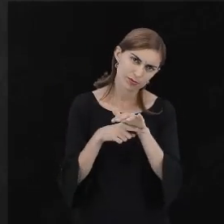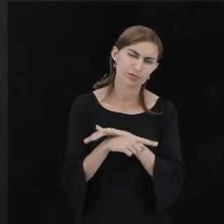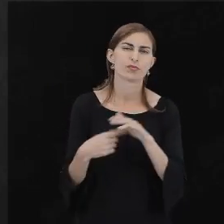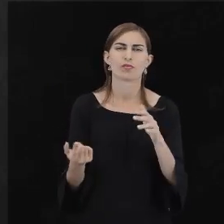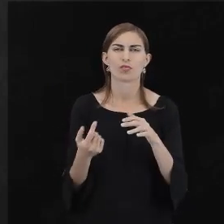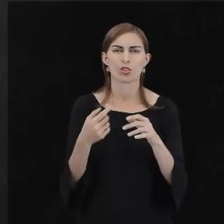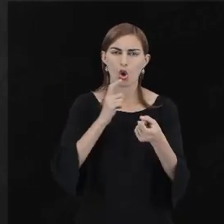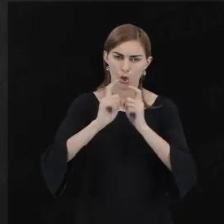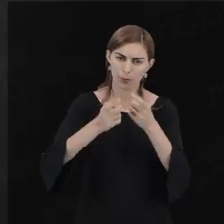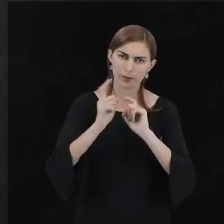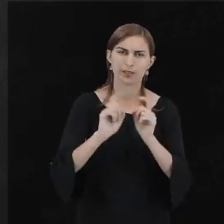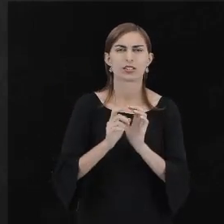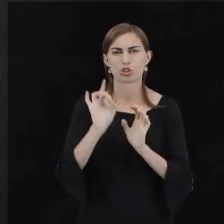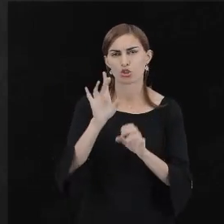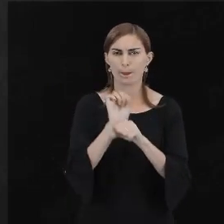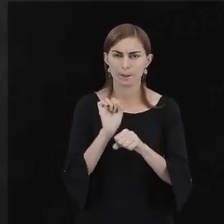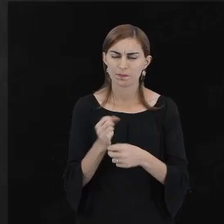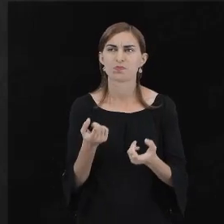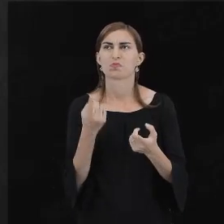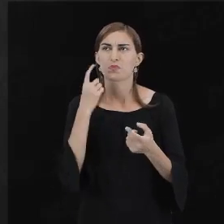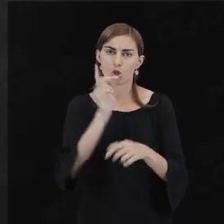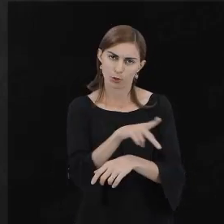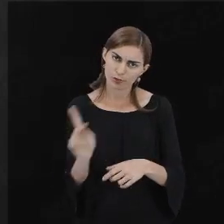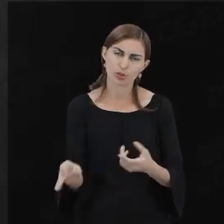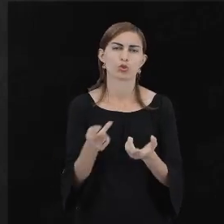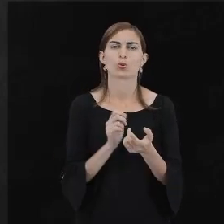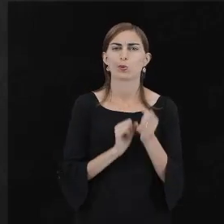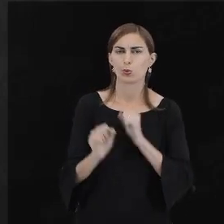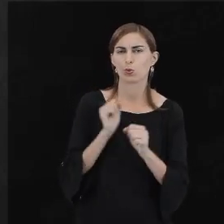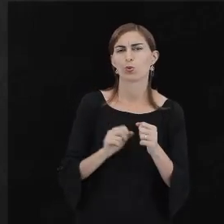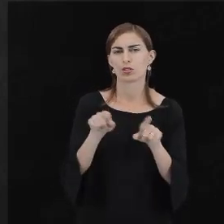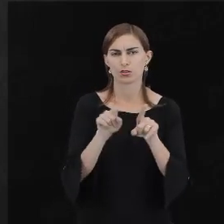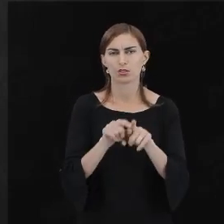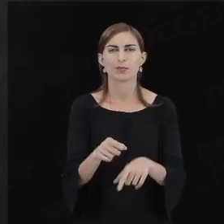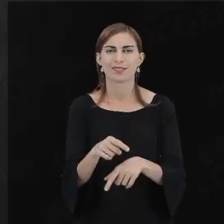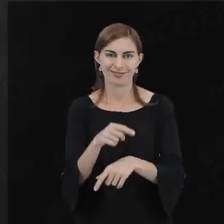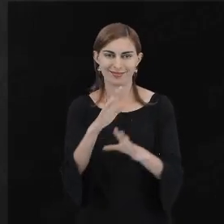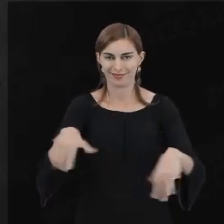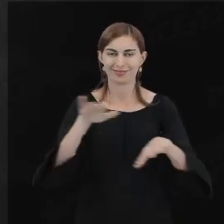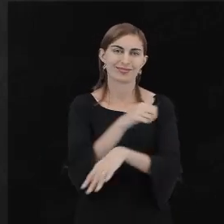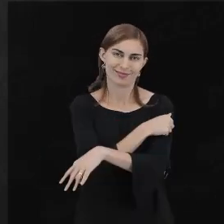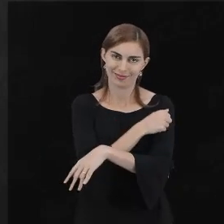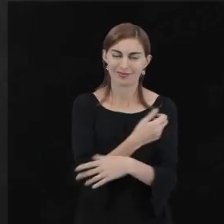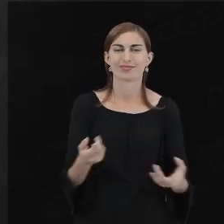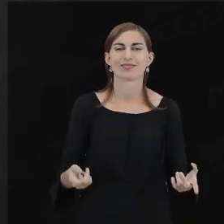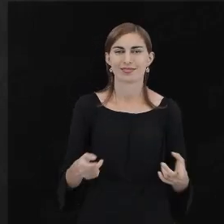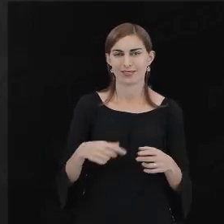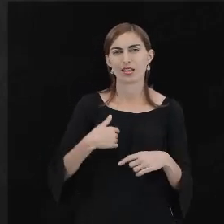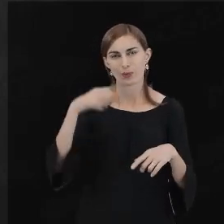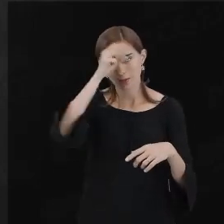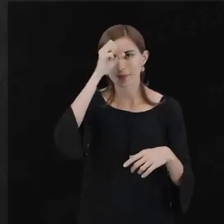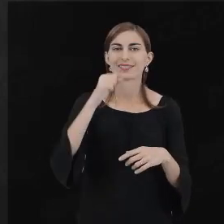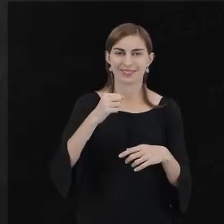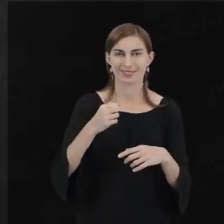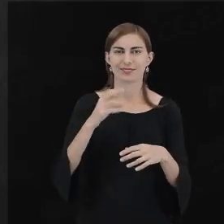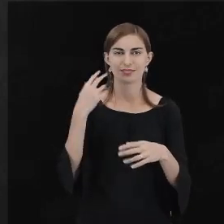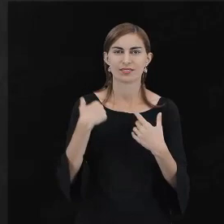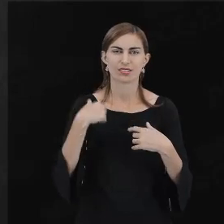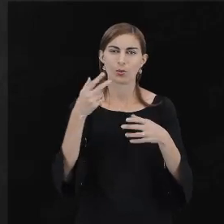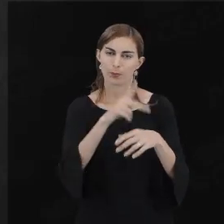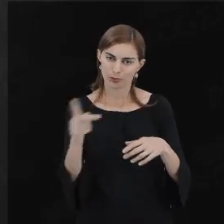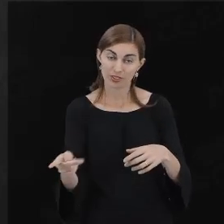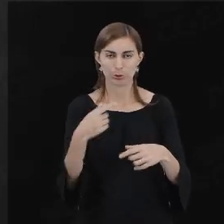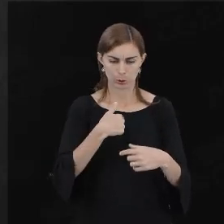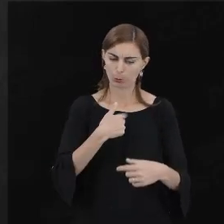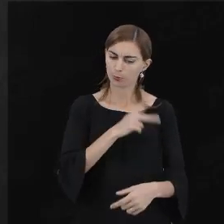que por muito tempo, né, eu achava que era somente do meu jeito, mas como os alunos vêm me ensinando